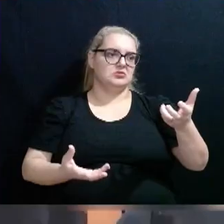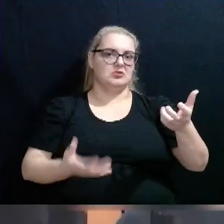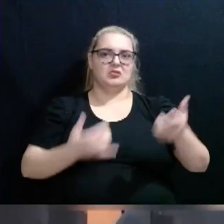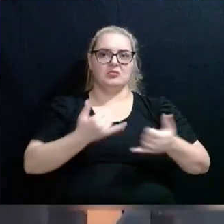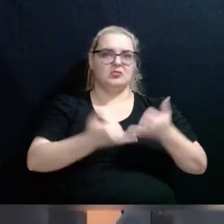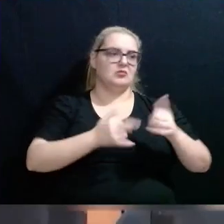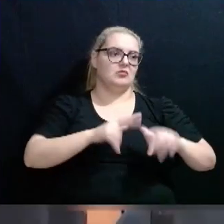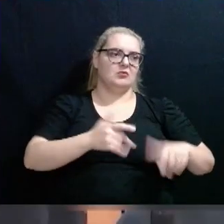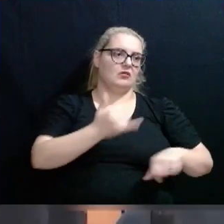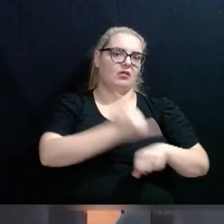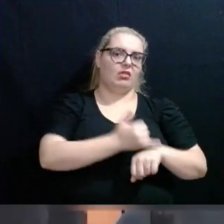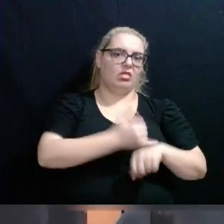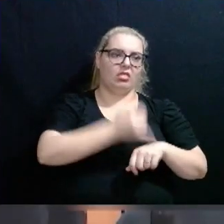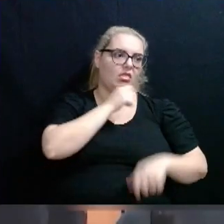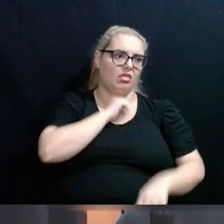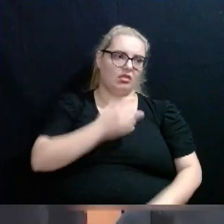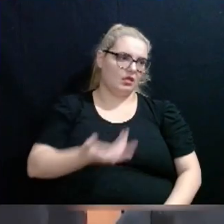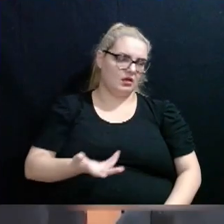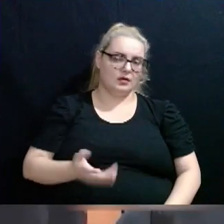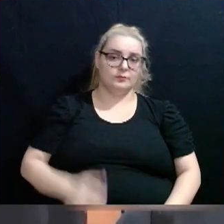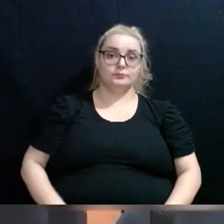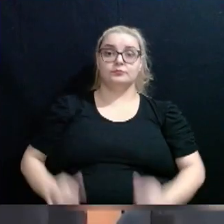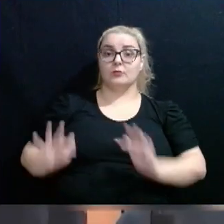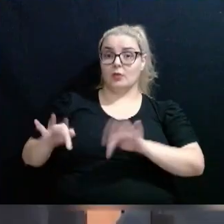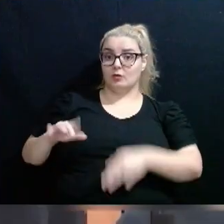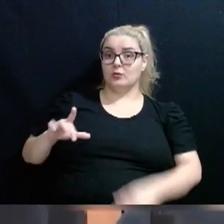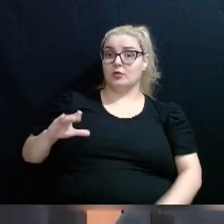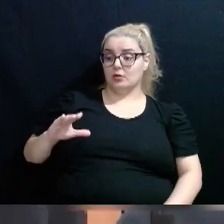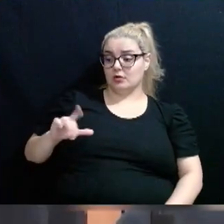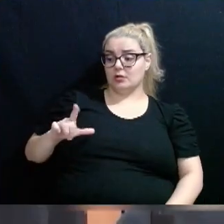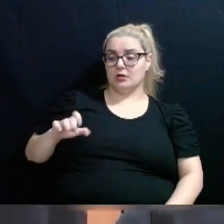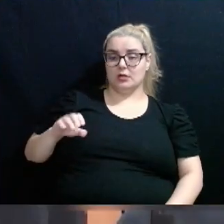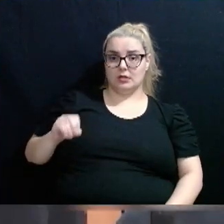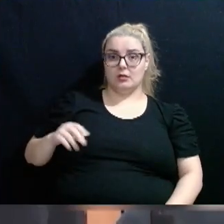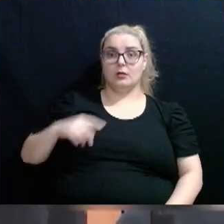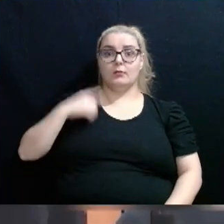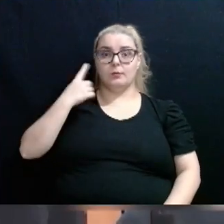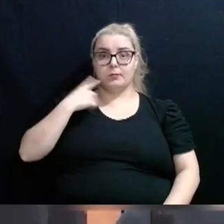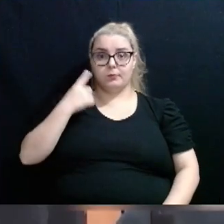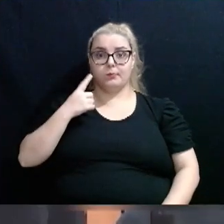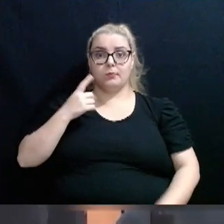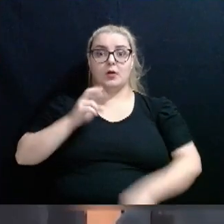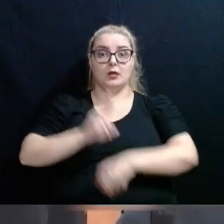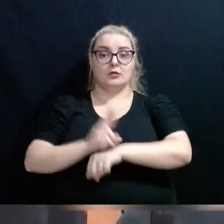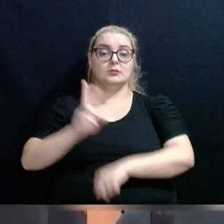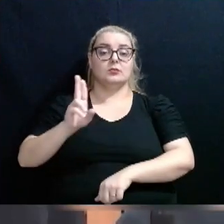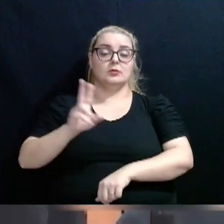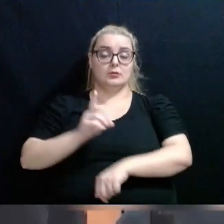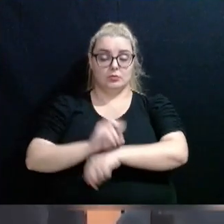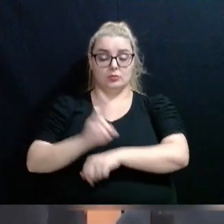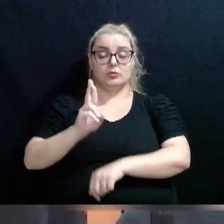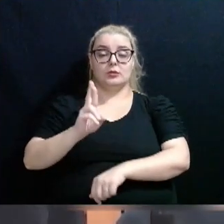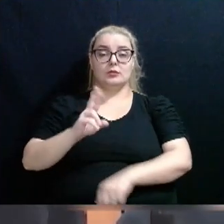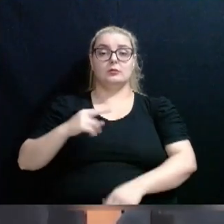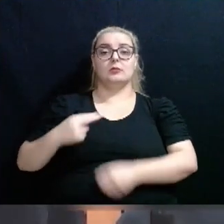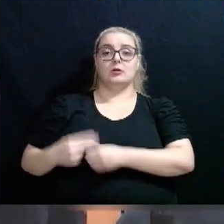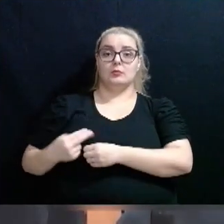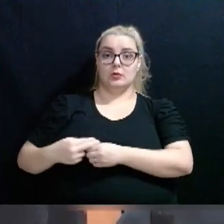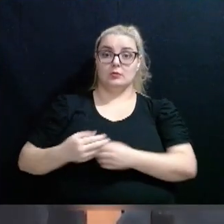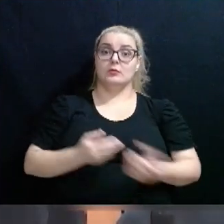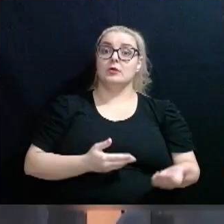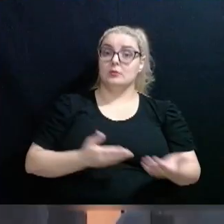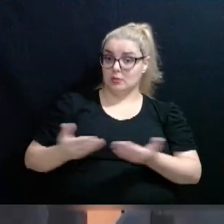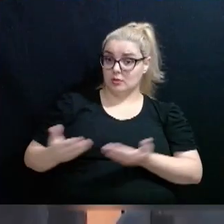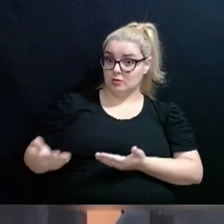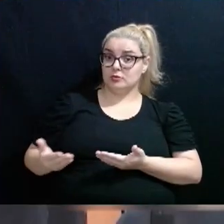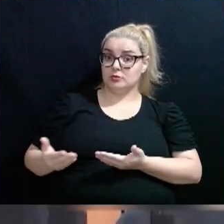né? Por fim, Cléo Garcia, advogada e doutoranda em educação pela Unicamp, fez uma apresentação sobre uma